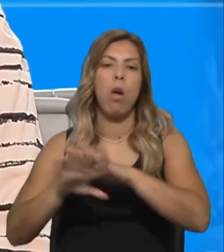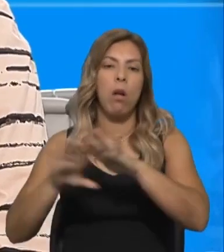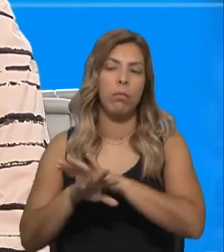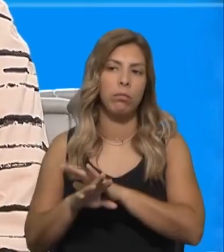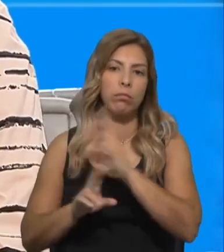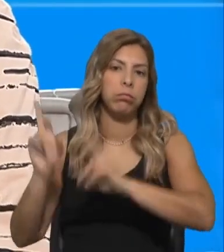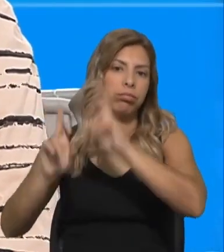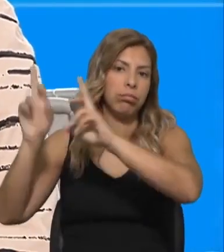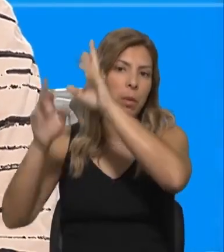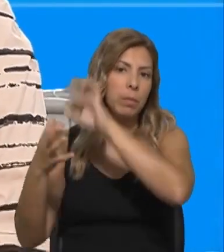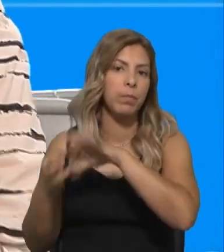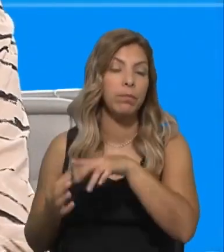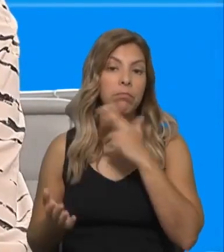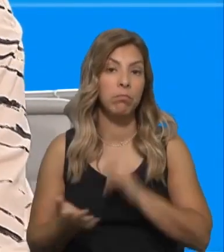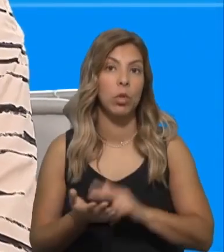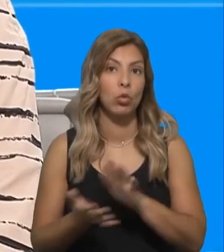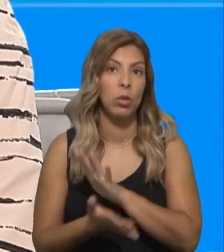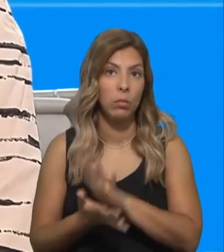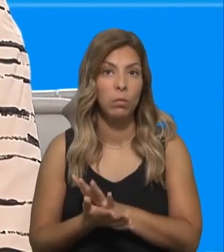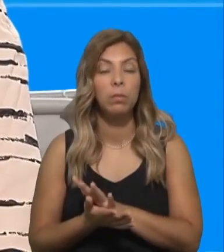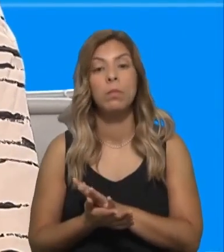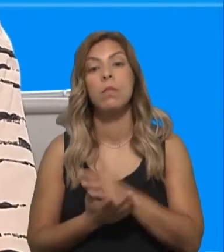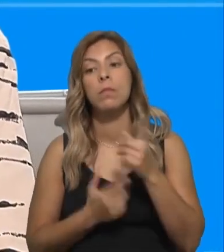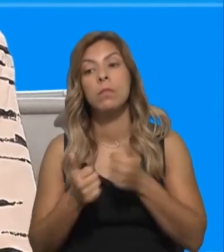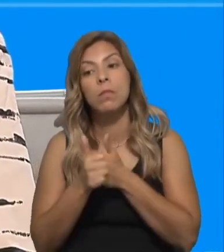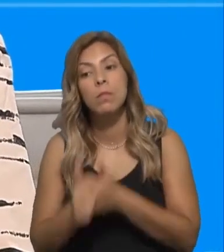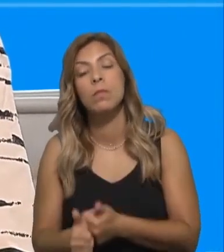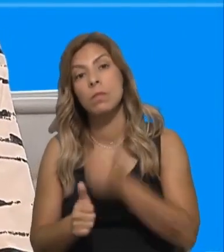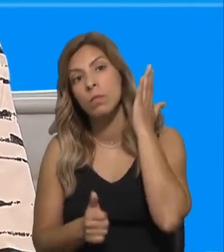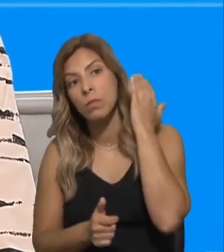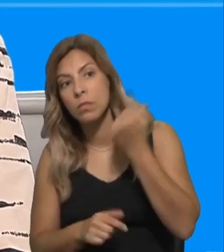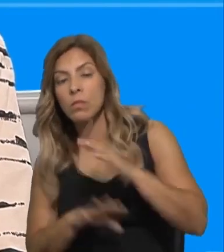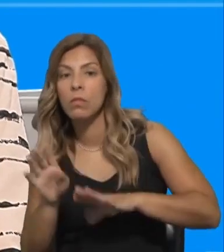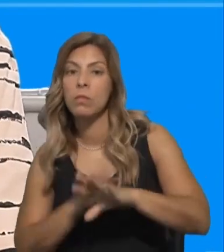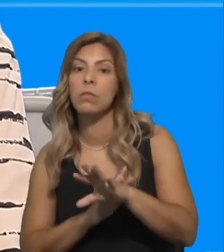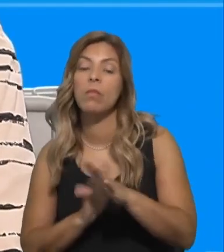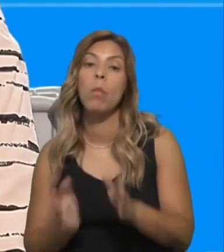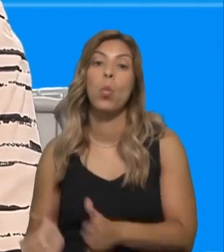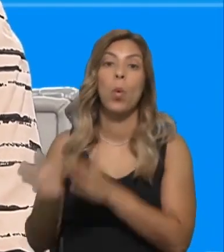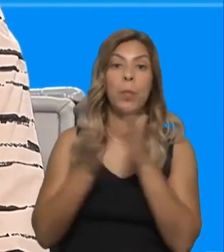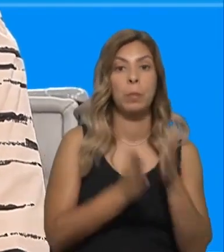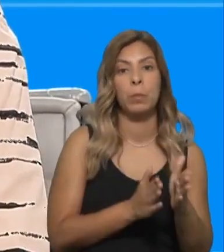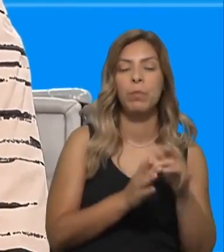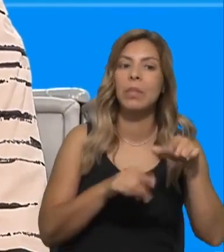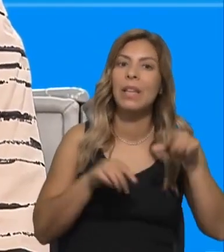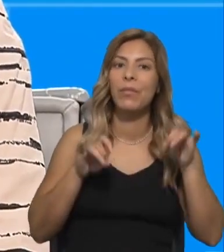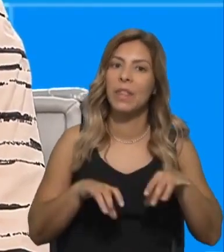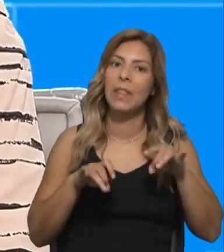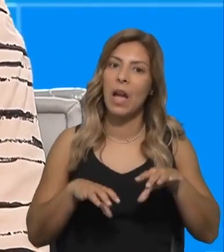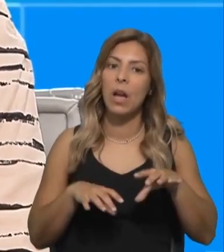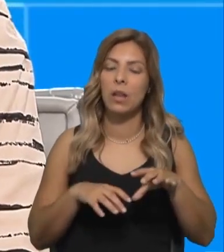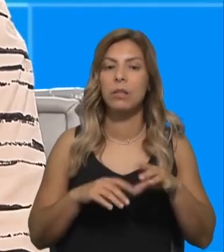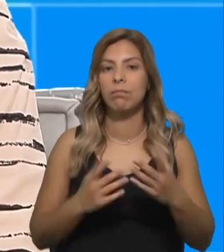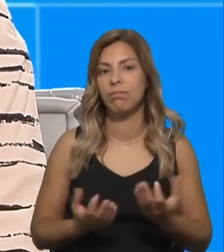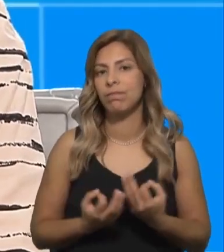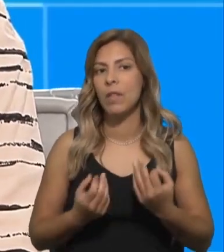modo, os jornalistas que não cumprem o que é que os patrões querem que se faça, etc. E, por outro lado, evitar esta gritaria que muitas vezes que ele